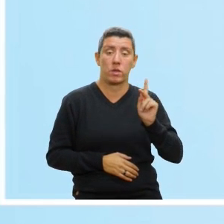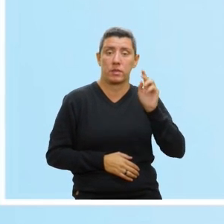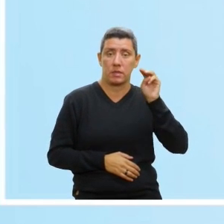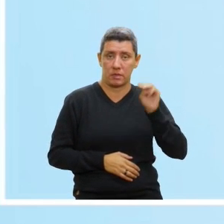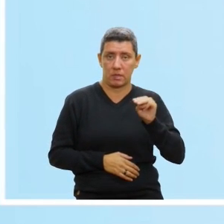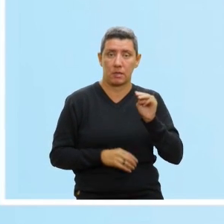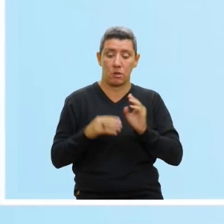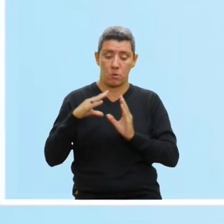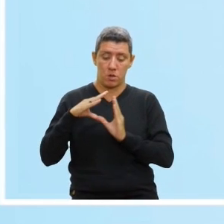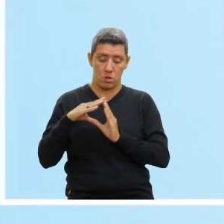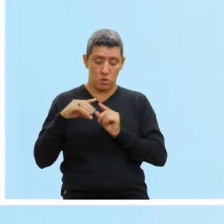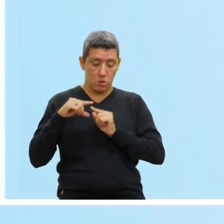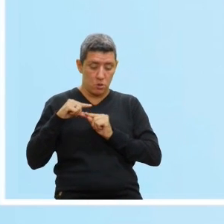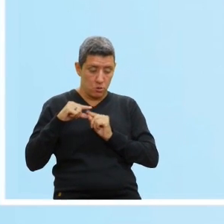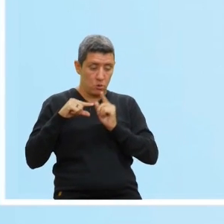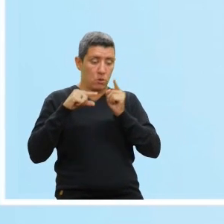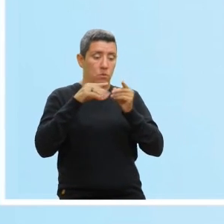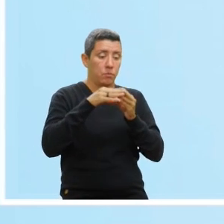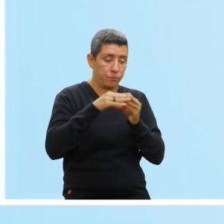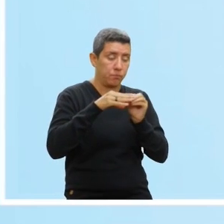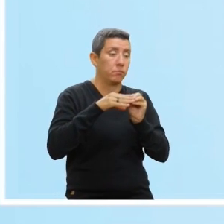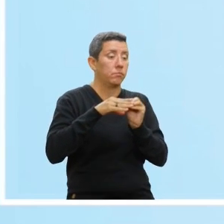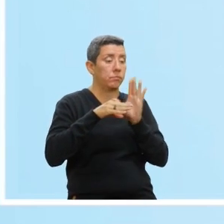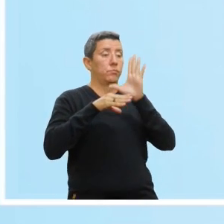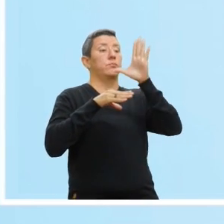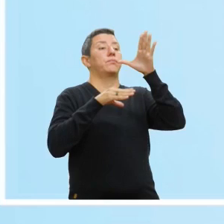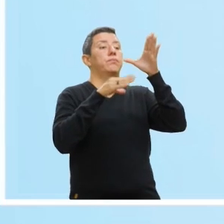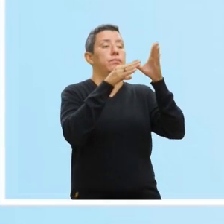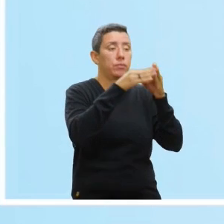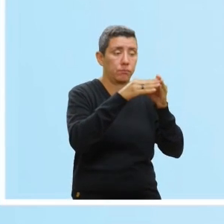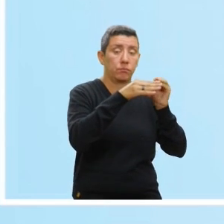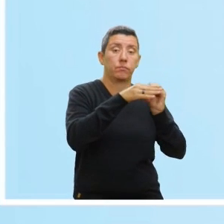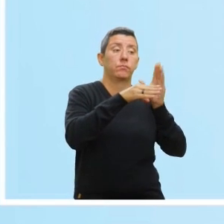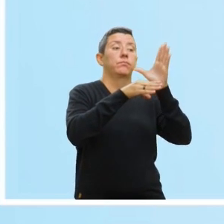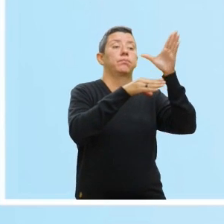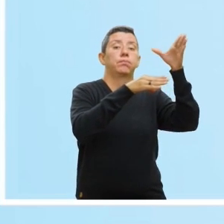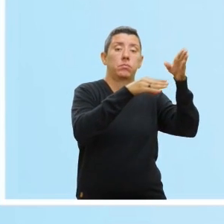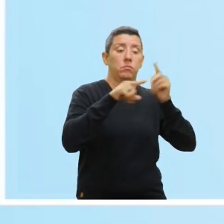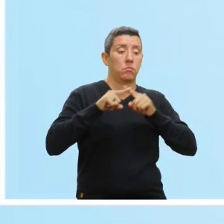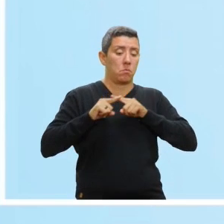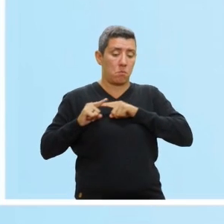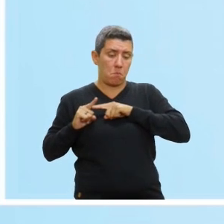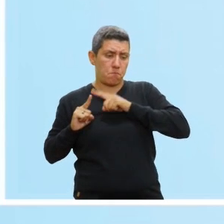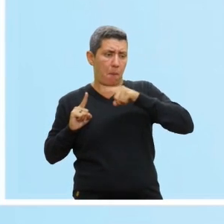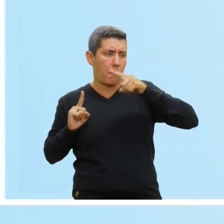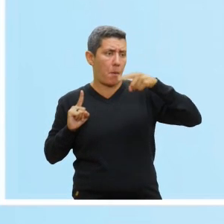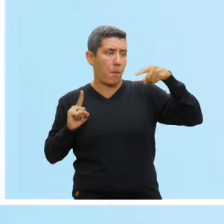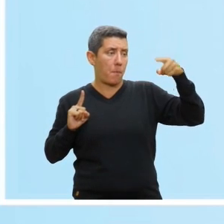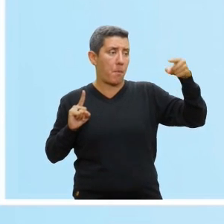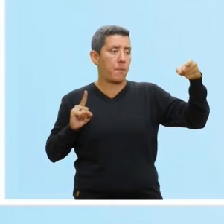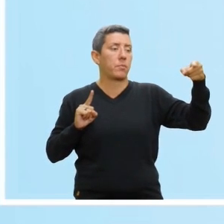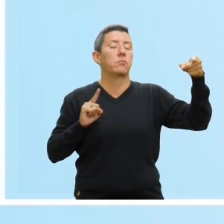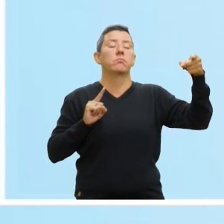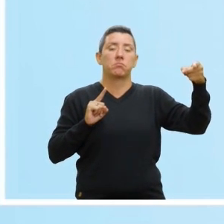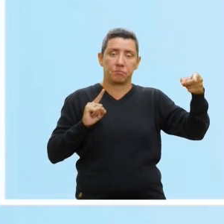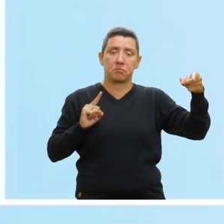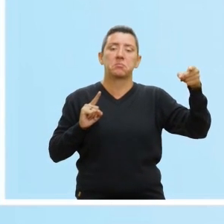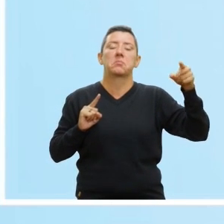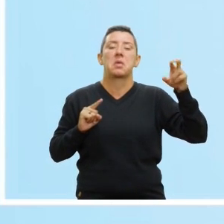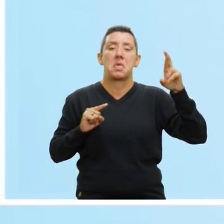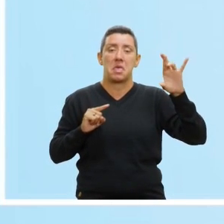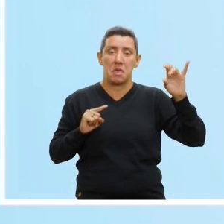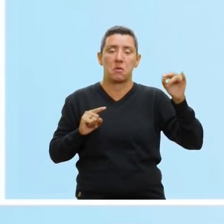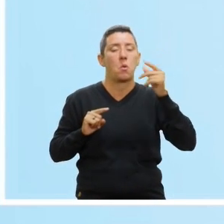cai, chega nesse ponto, ele sobe, ele vai caindo, o sinal sobe, até ele poder chegar com qualidade ali na ponta, que seria ali no exemplo no Rio de